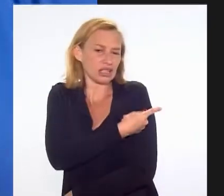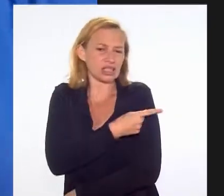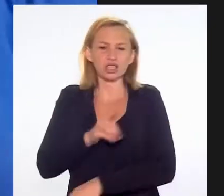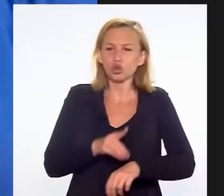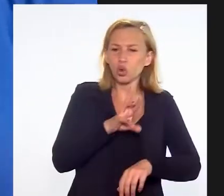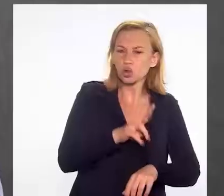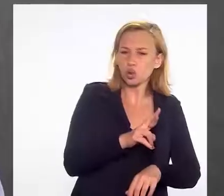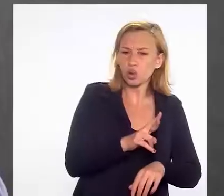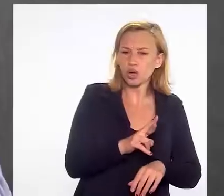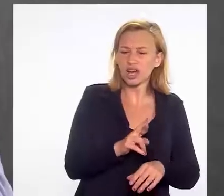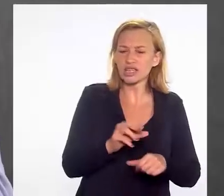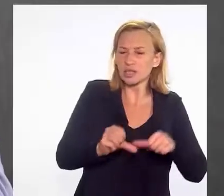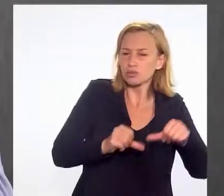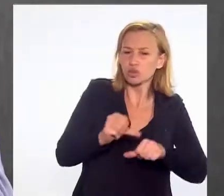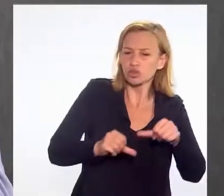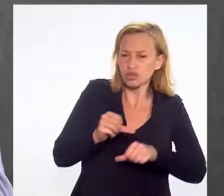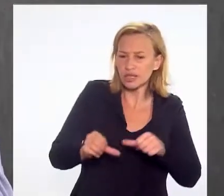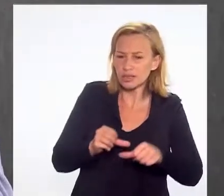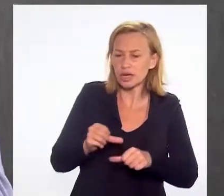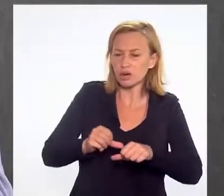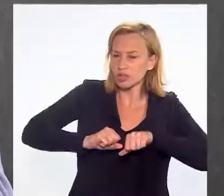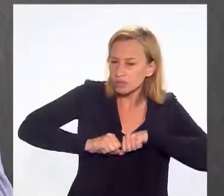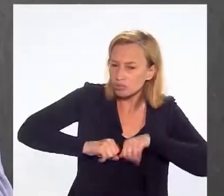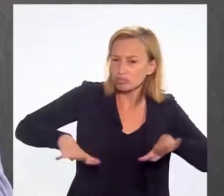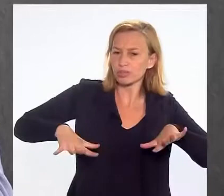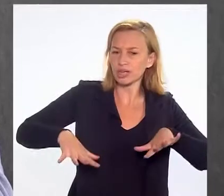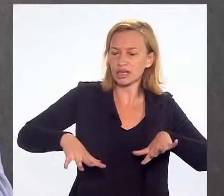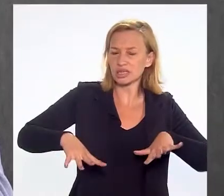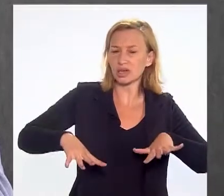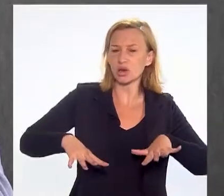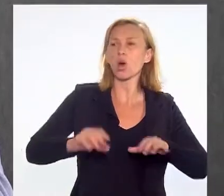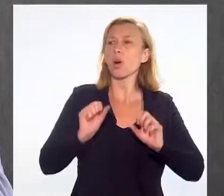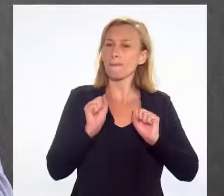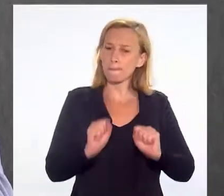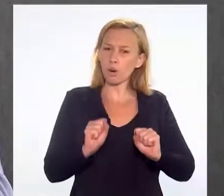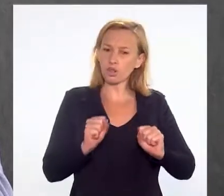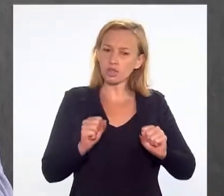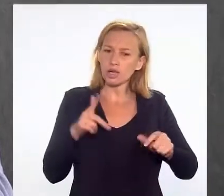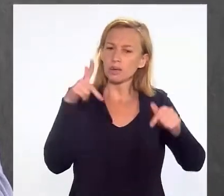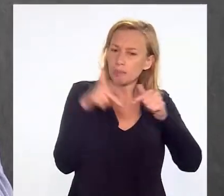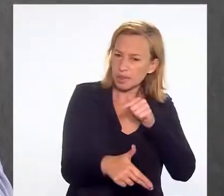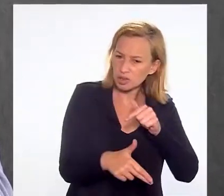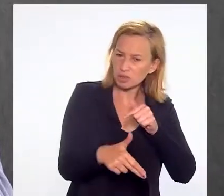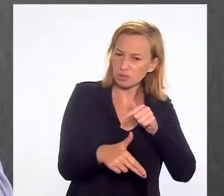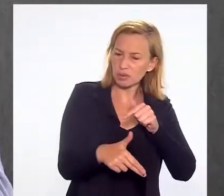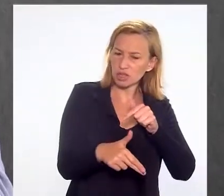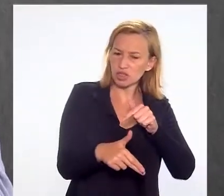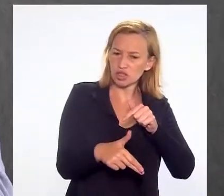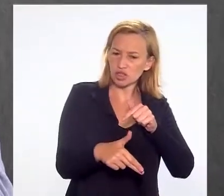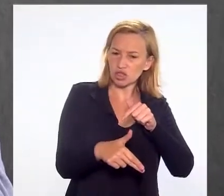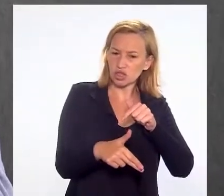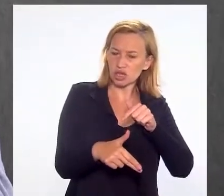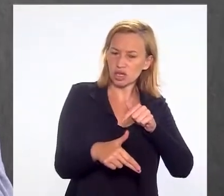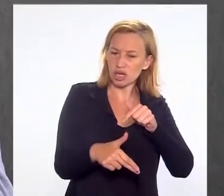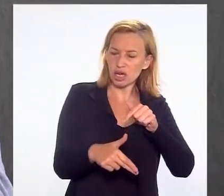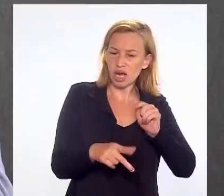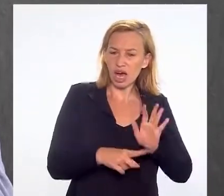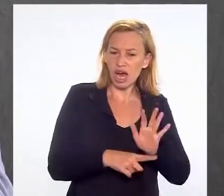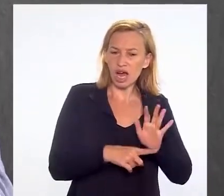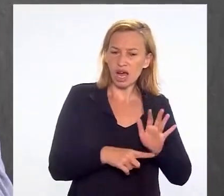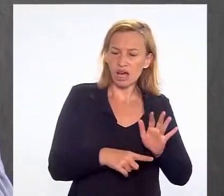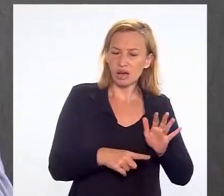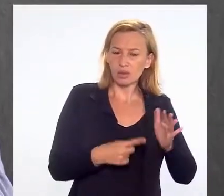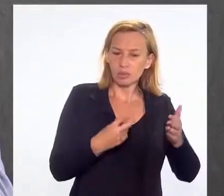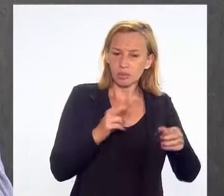recursos. Certo. Em relação às vacinas, doutora, essas modificações, essas mutações, elas